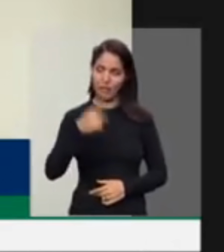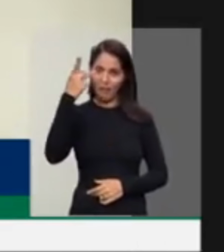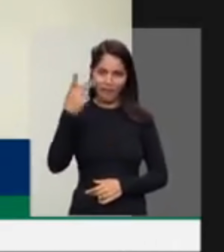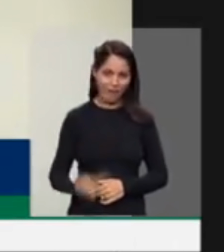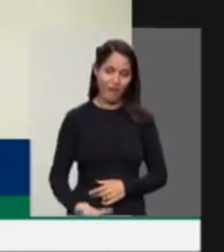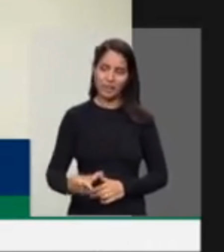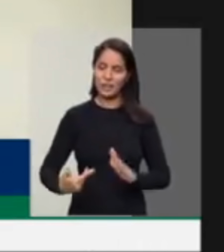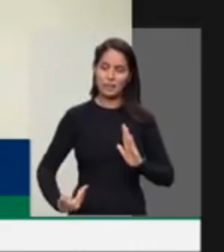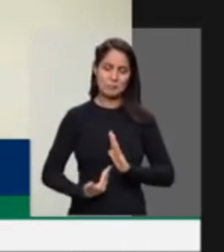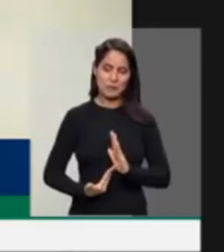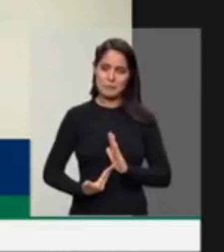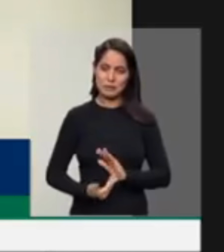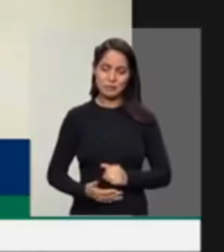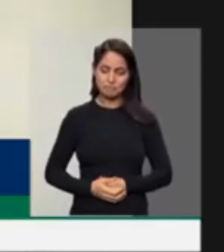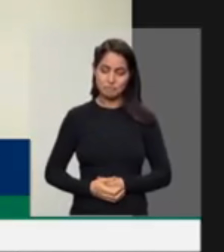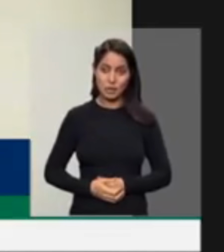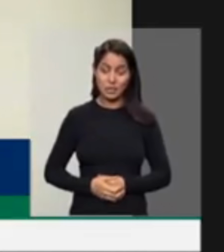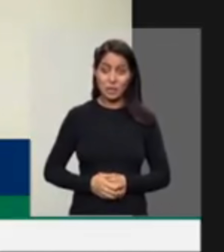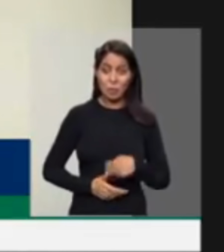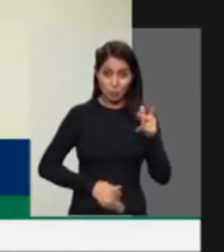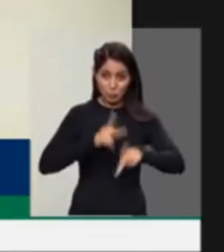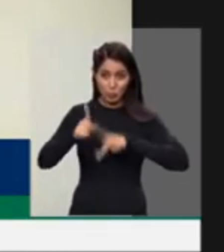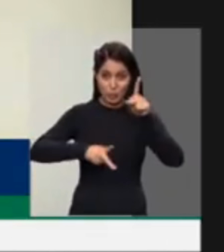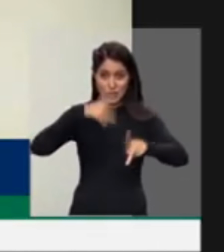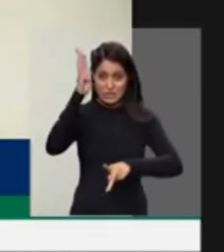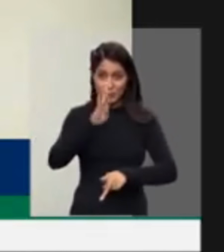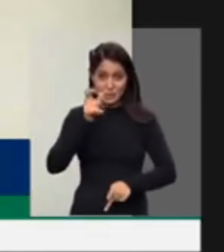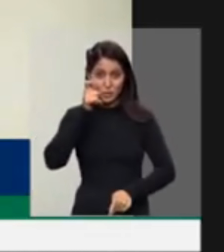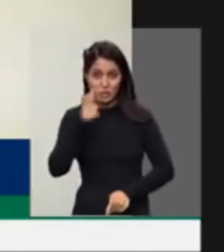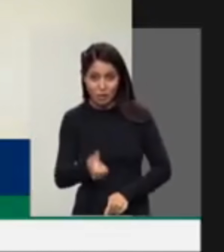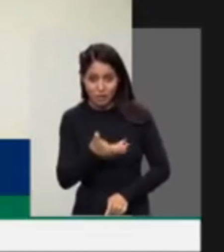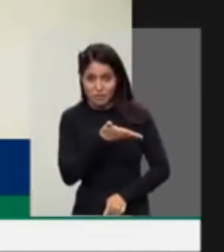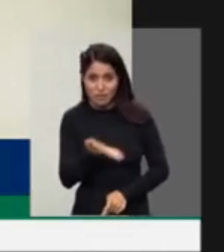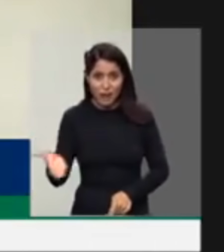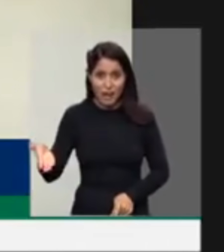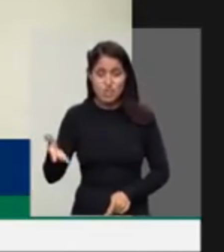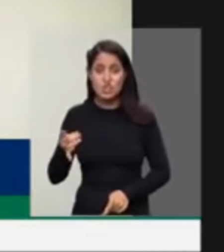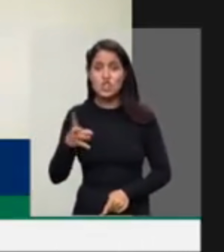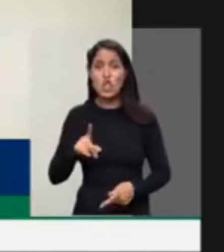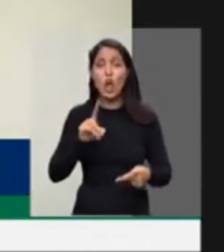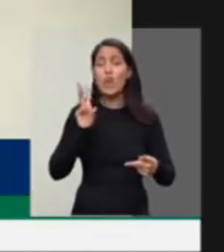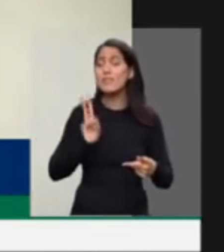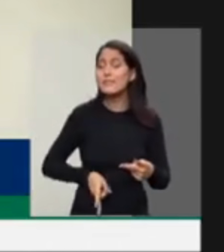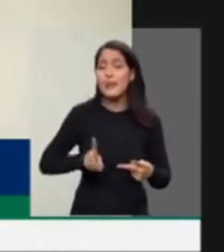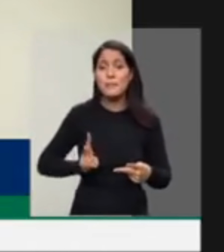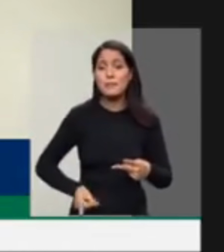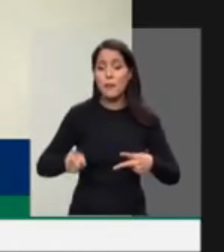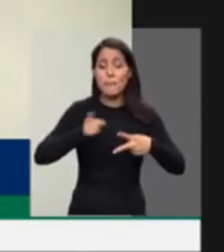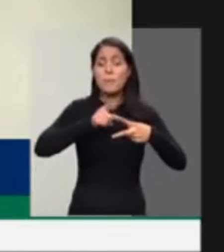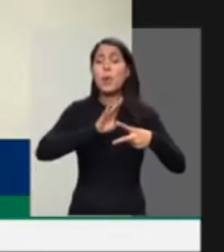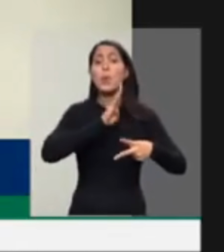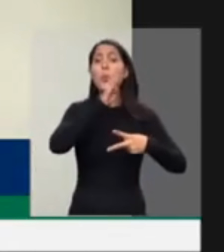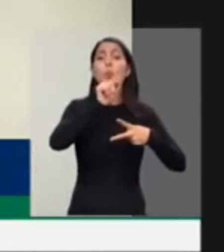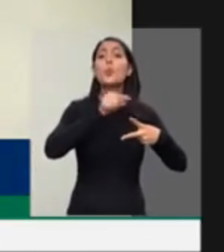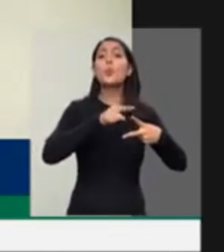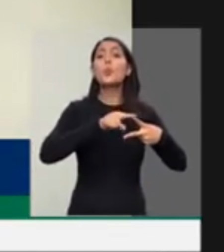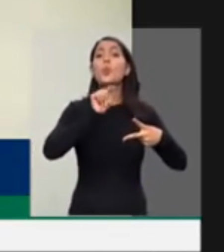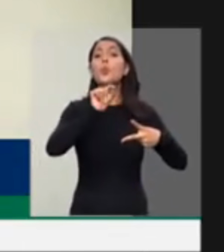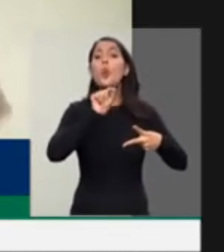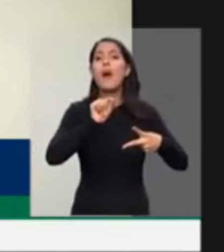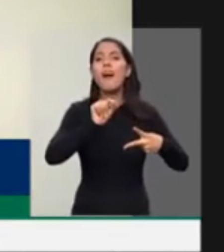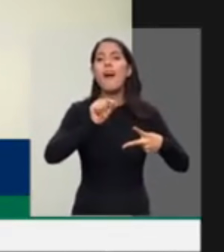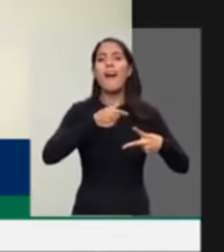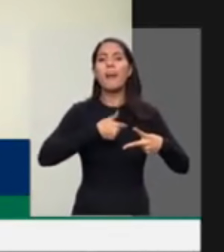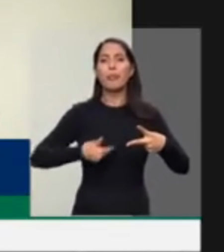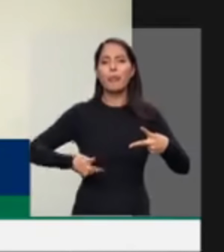Os interesses do povo brasileiro têm sido colocados em segundo plano e o que tem sido priorizado são os interesses